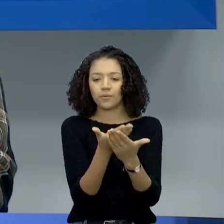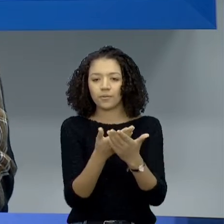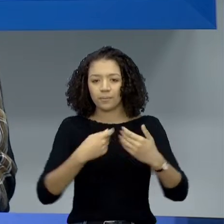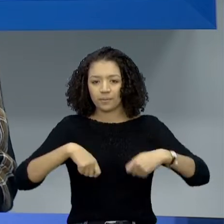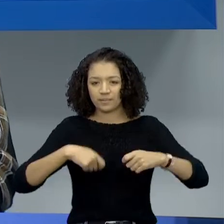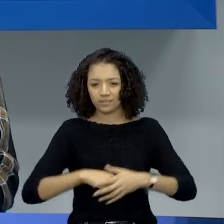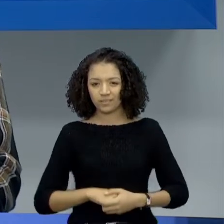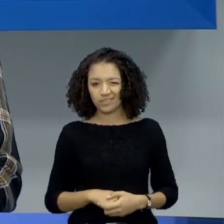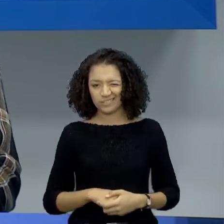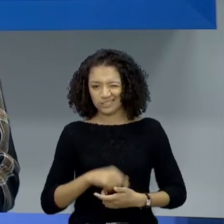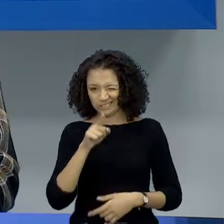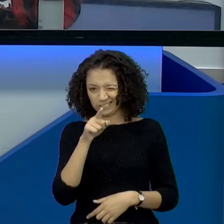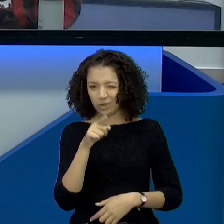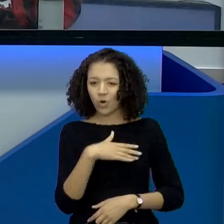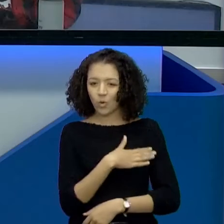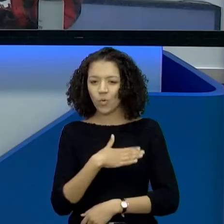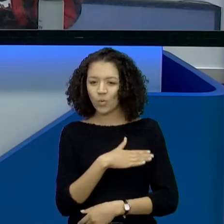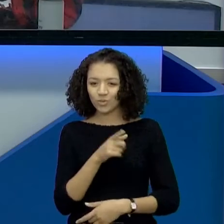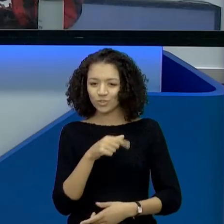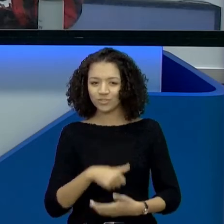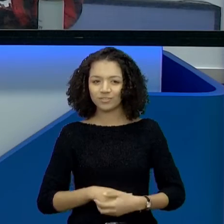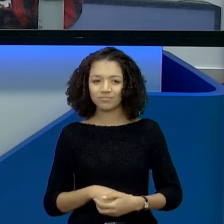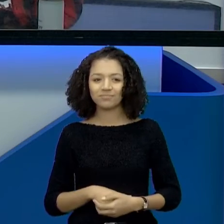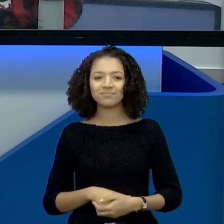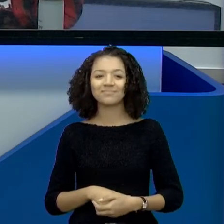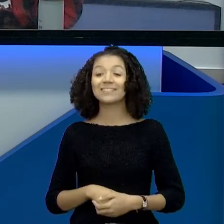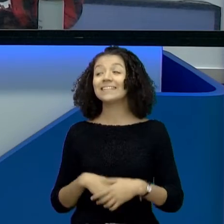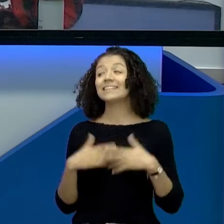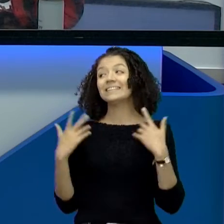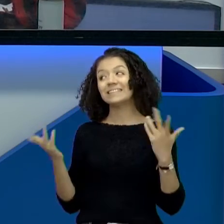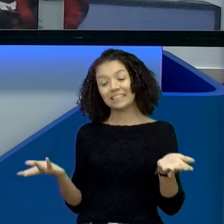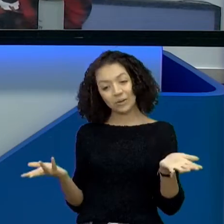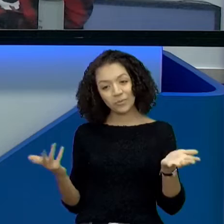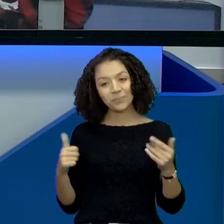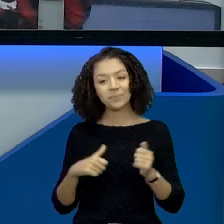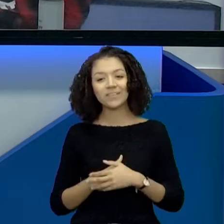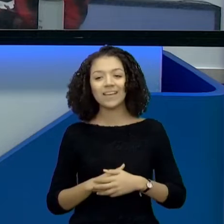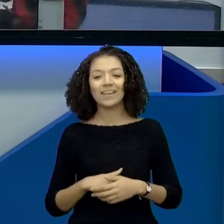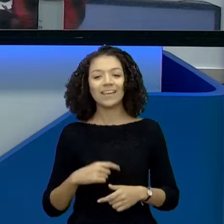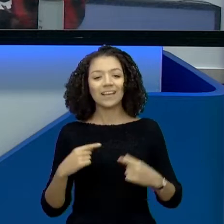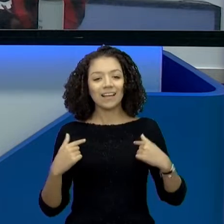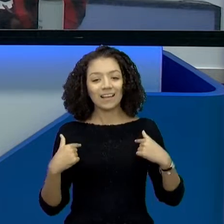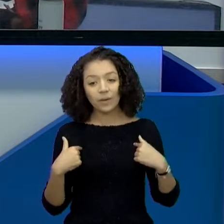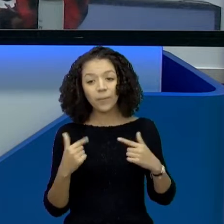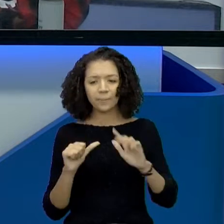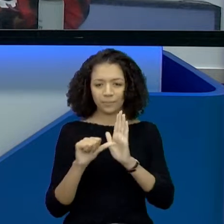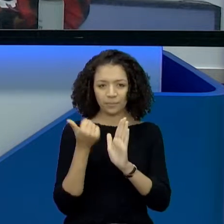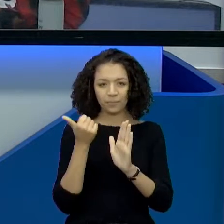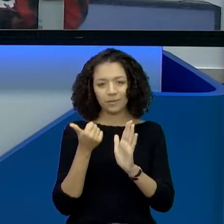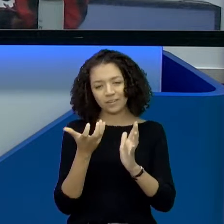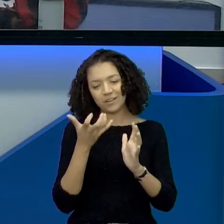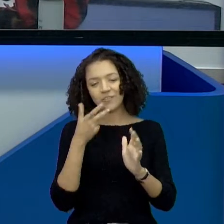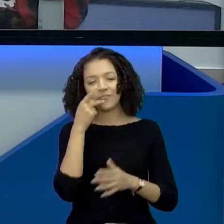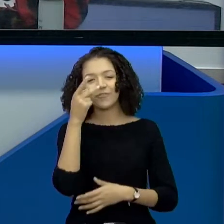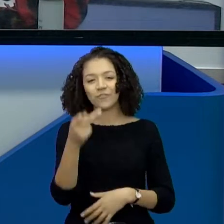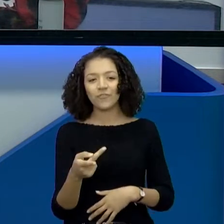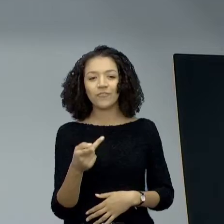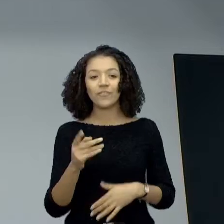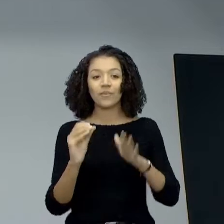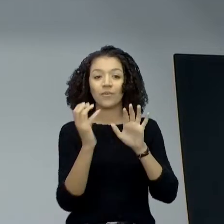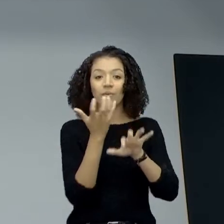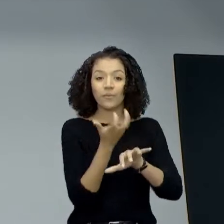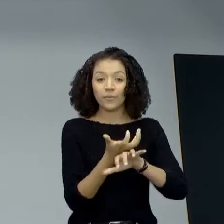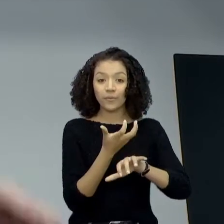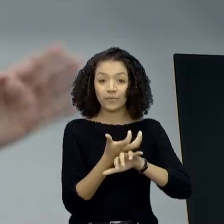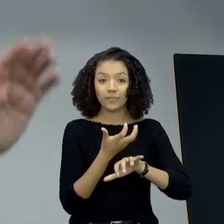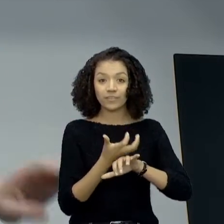vocês gostaram desse tema? Mafê, o que você tem a dizer? Então, vamos lá. Eu queria colocar primeiro, né, que o meu componente no itinerário